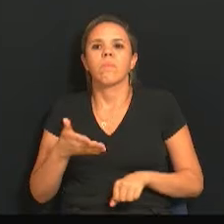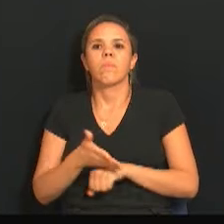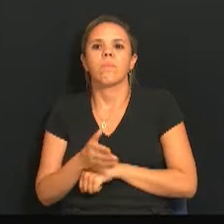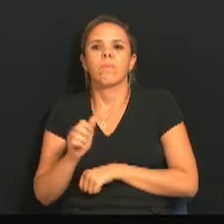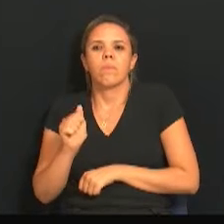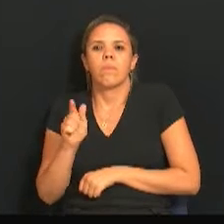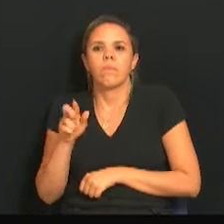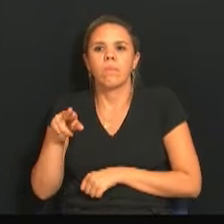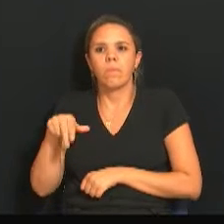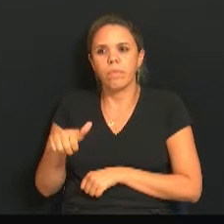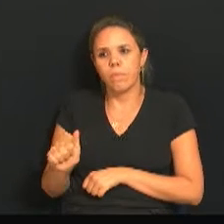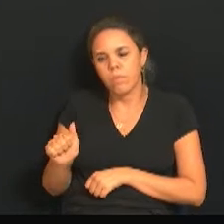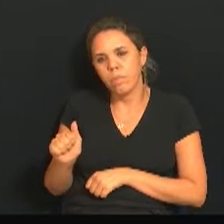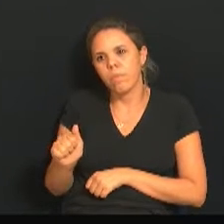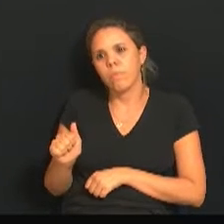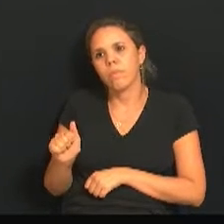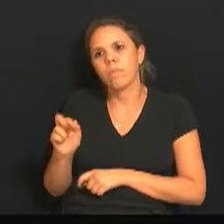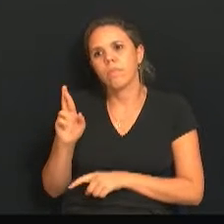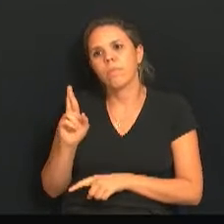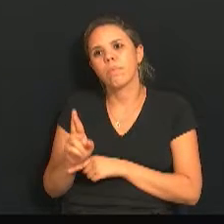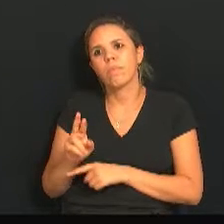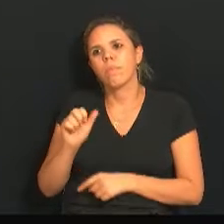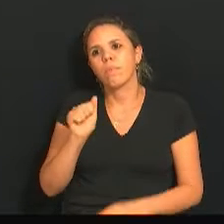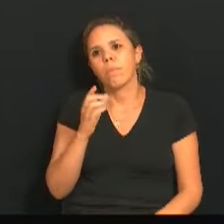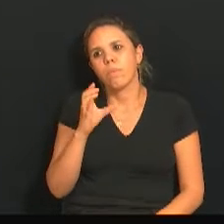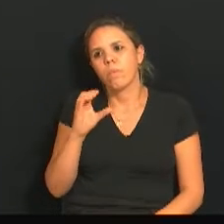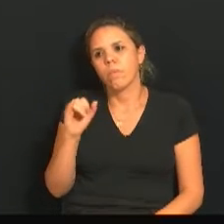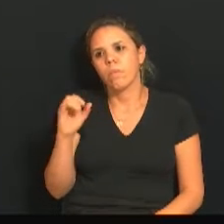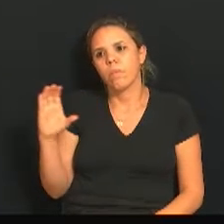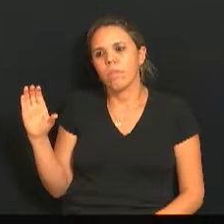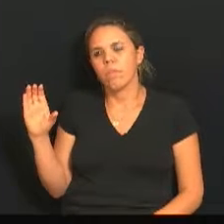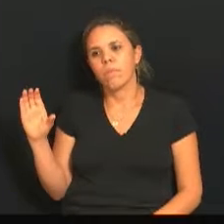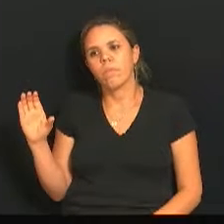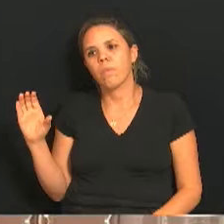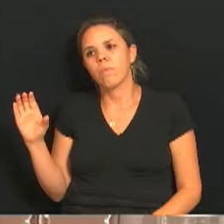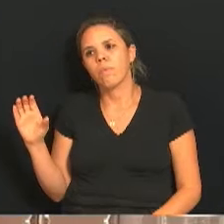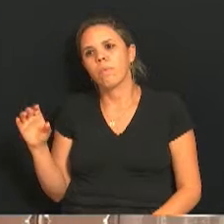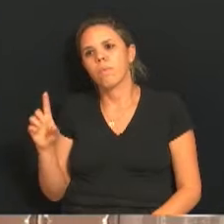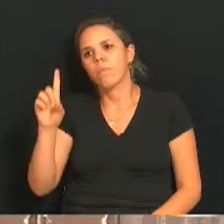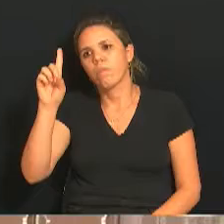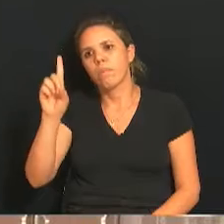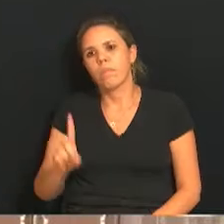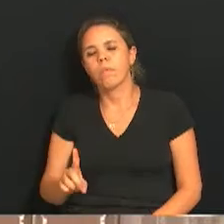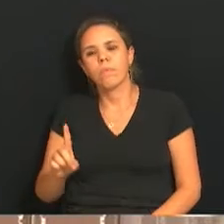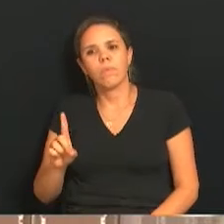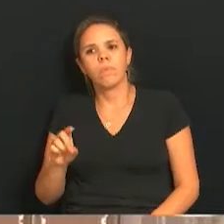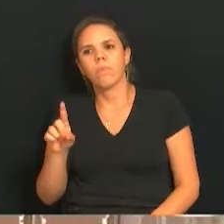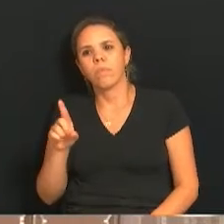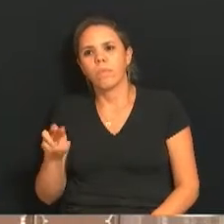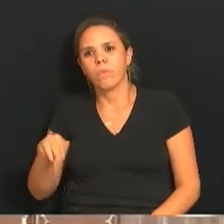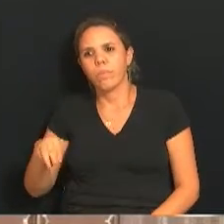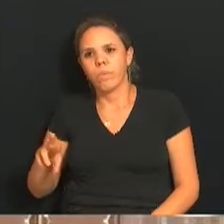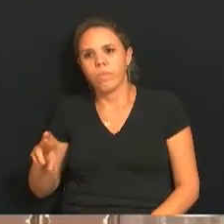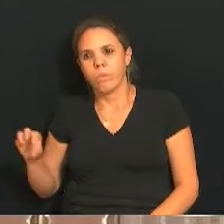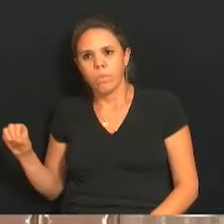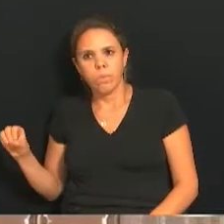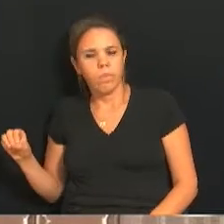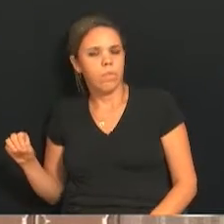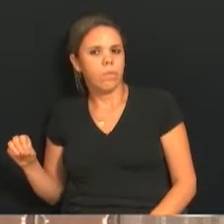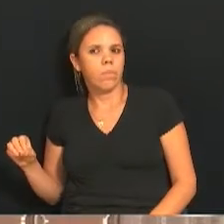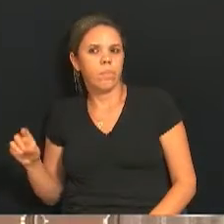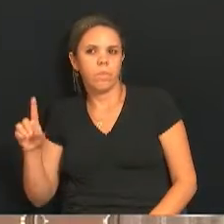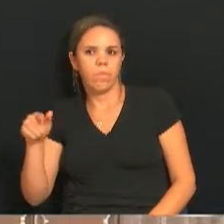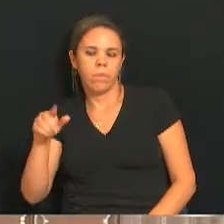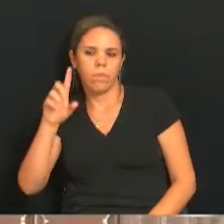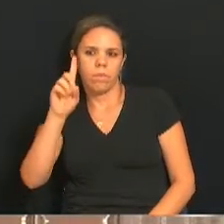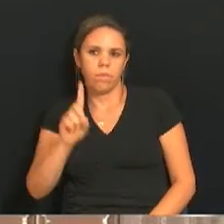que é presidente da SIC, o senhor Edivaldo de Souza Pinto, que é diretor da SIC, o senhor Zumiro José Furlan, que também é diretor